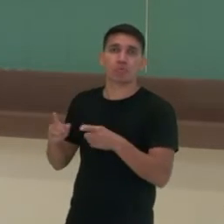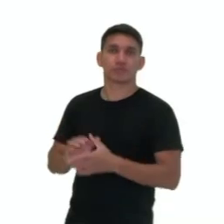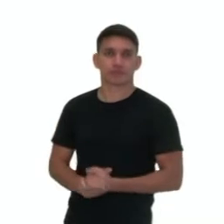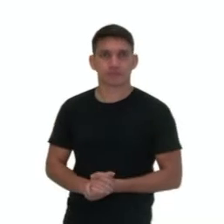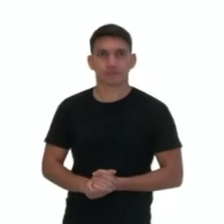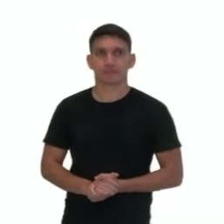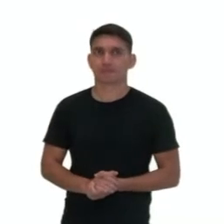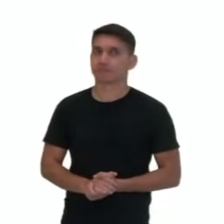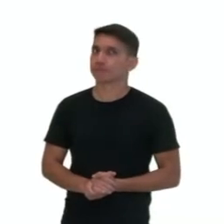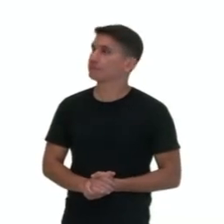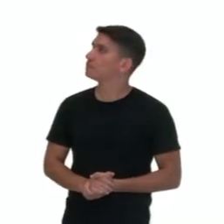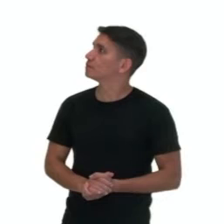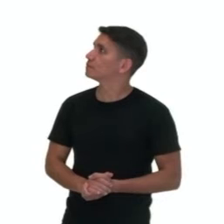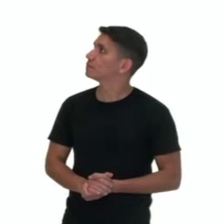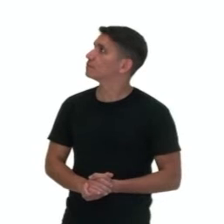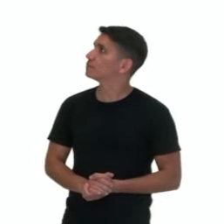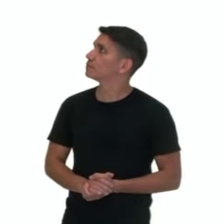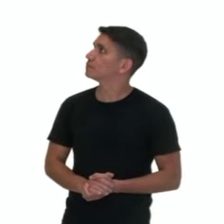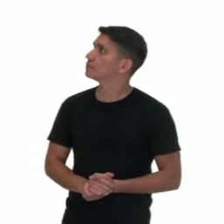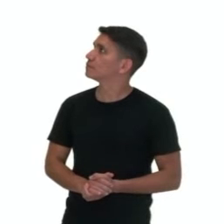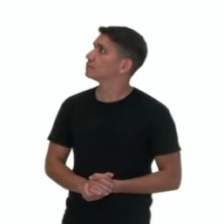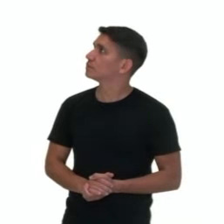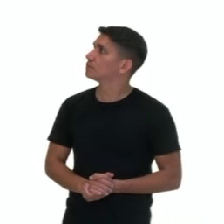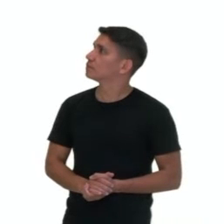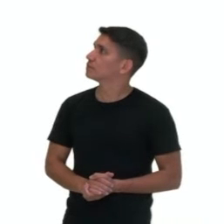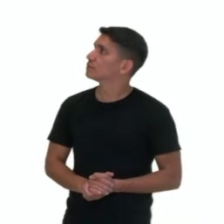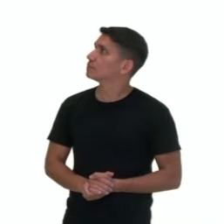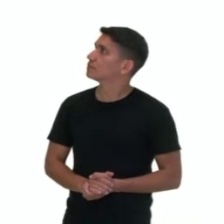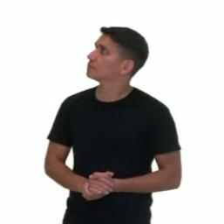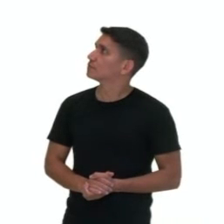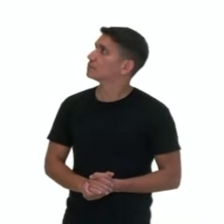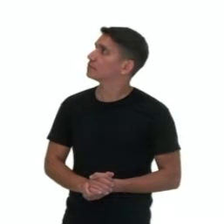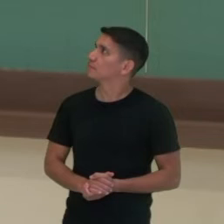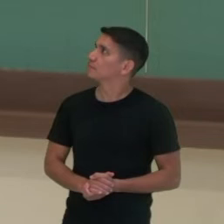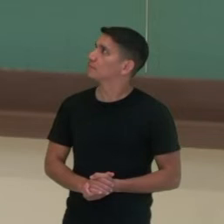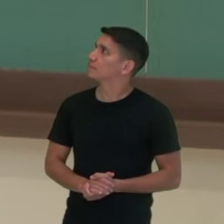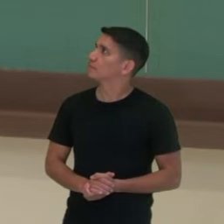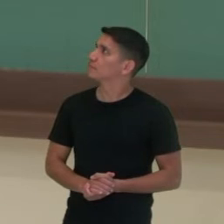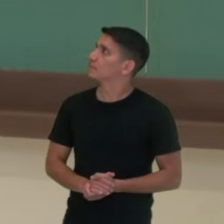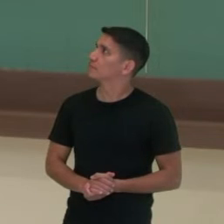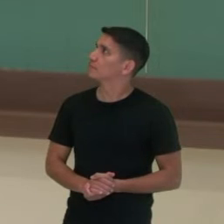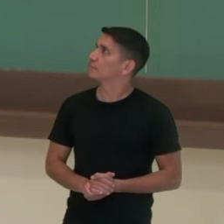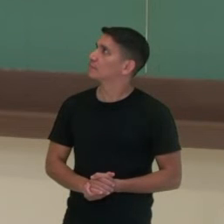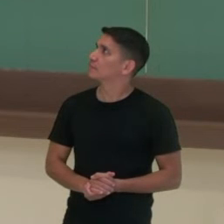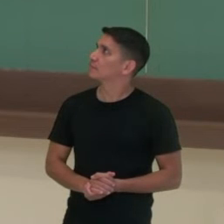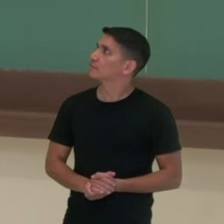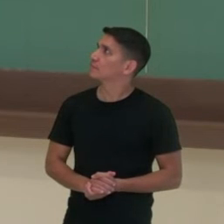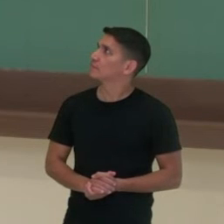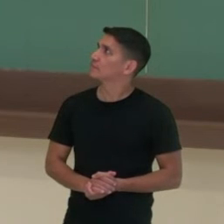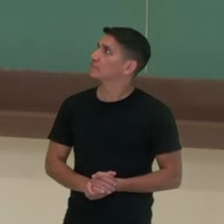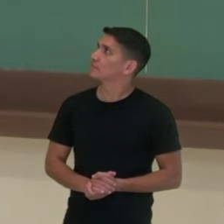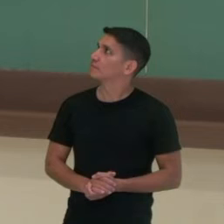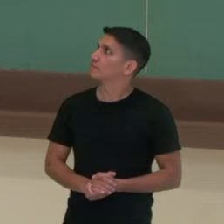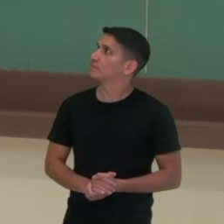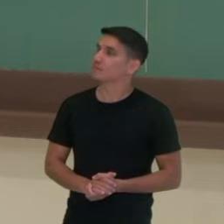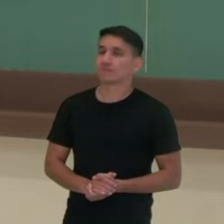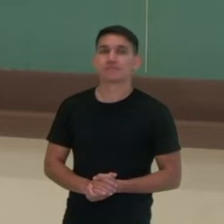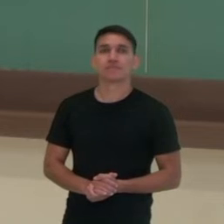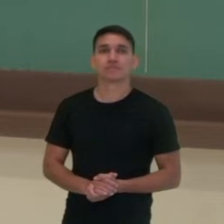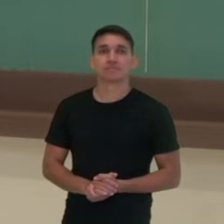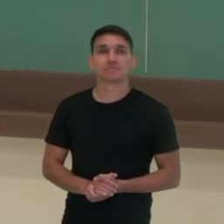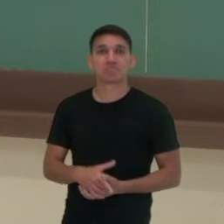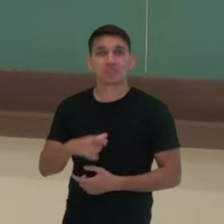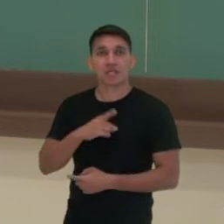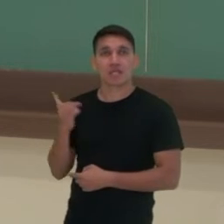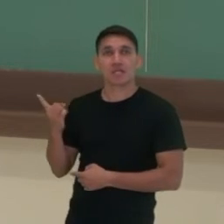fixa, cavalo com alças, barras paralelas, salto sobre a mesa e as argolas, né? Do nosso famoso Arthur Zanetti, que